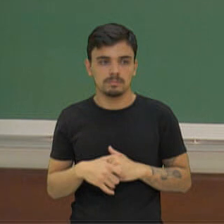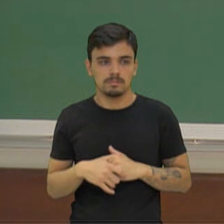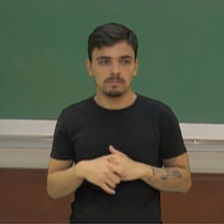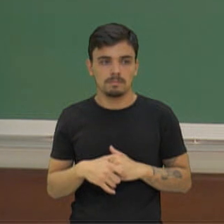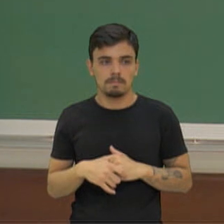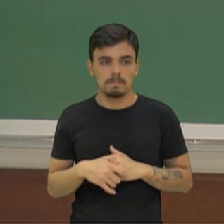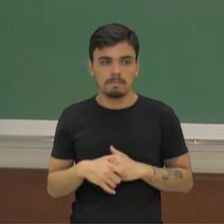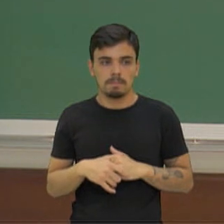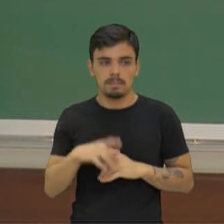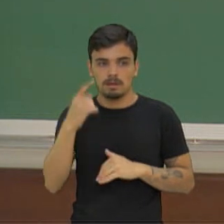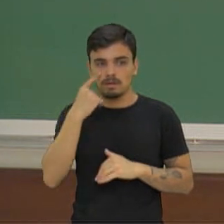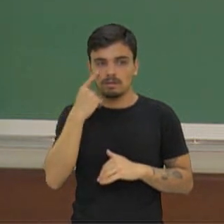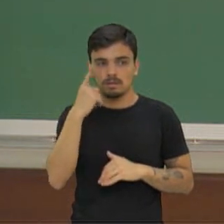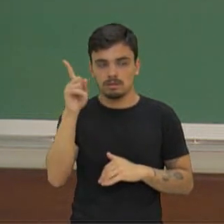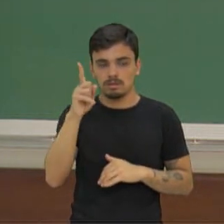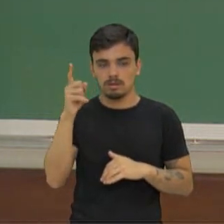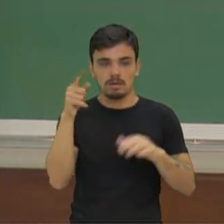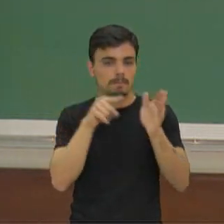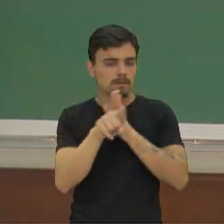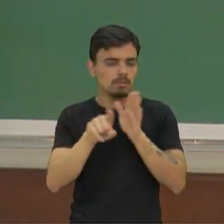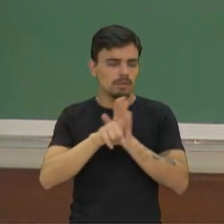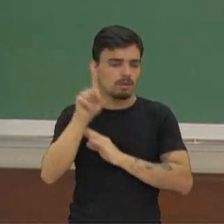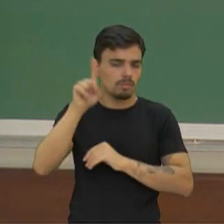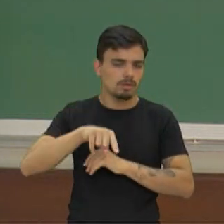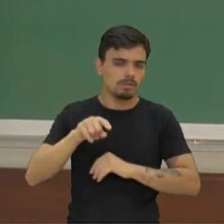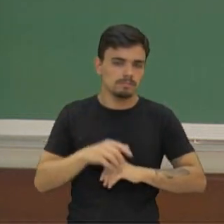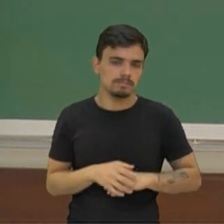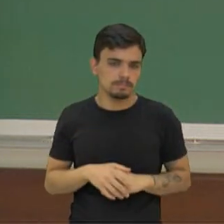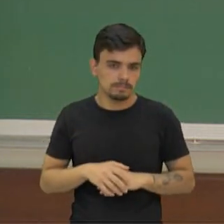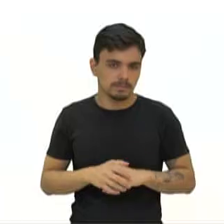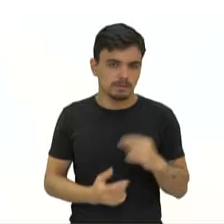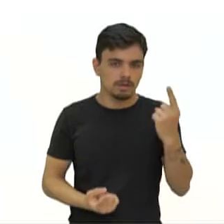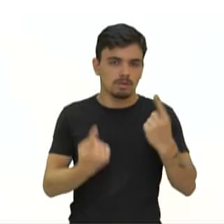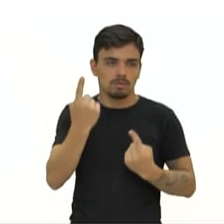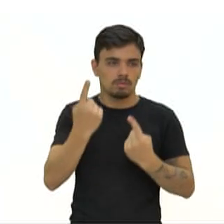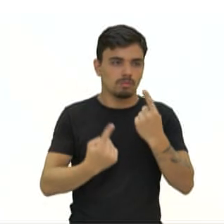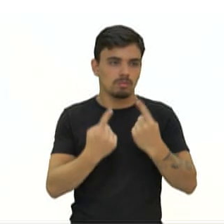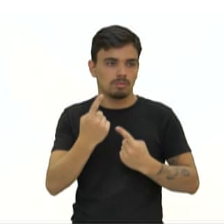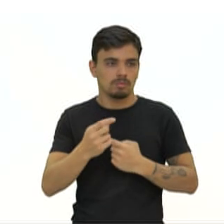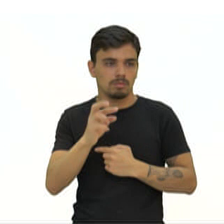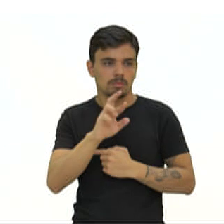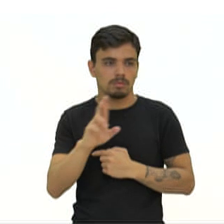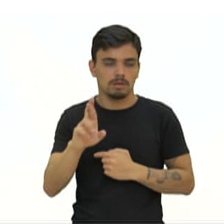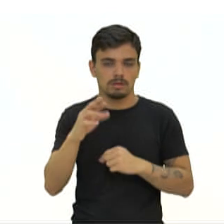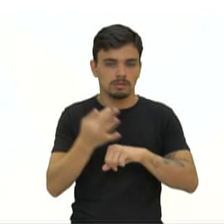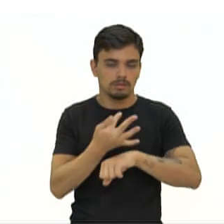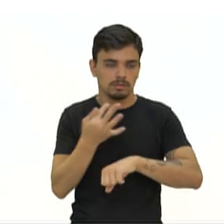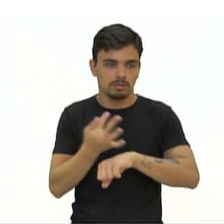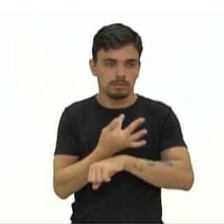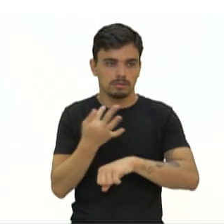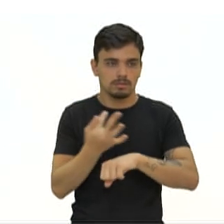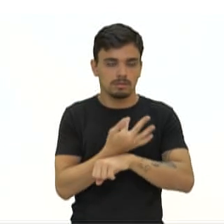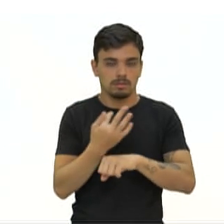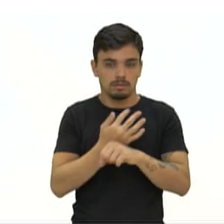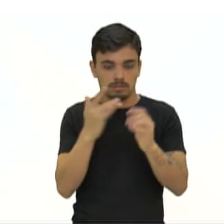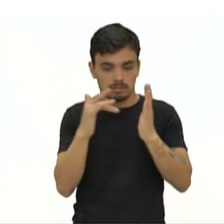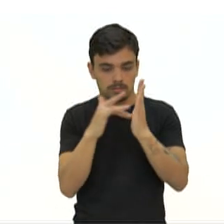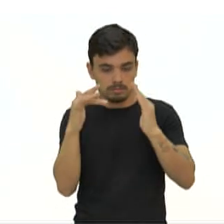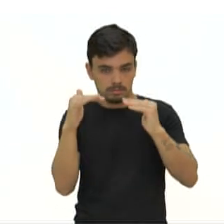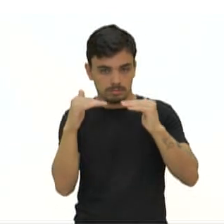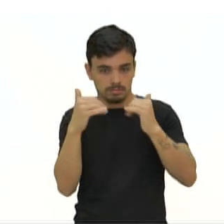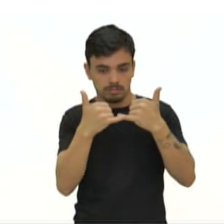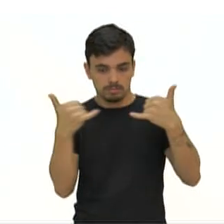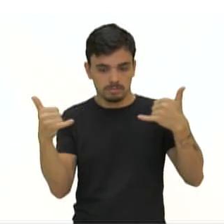Então eu tenho aqui a chave e a pergunta é a seguinte: qual é a resistência equivalente no circuito provocada por um toque que fecha o